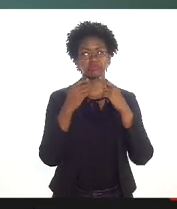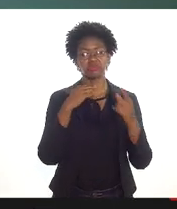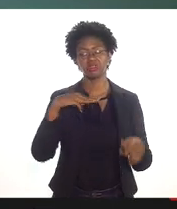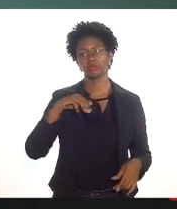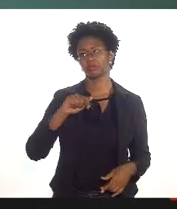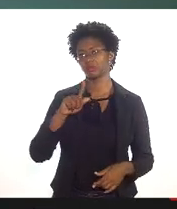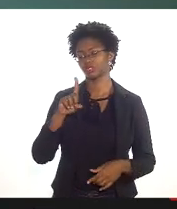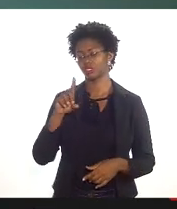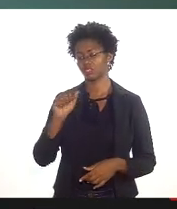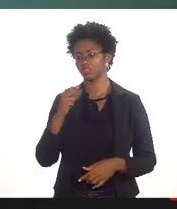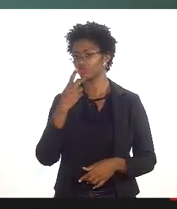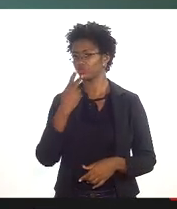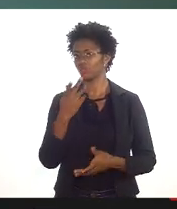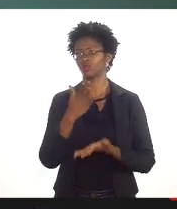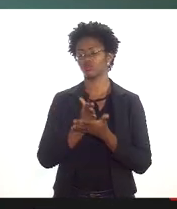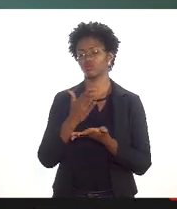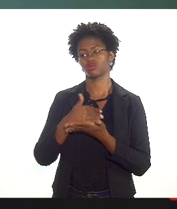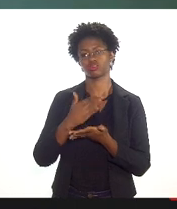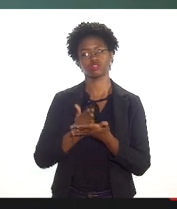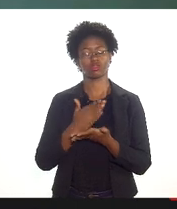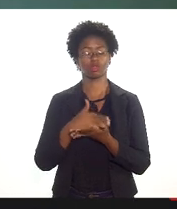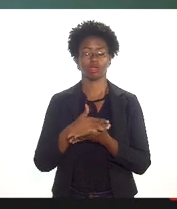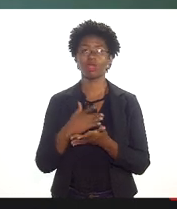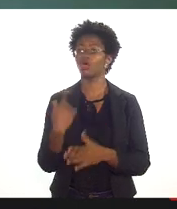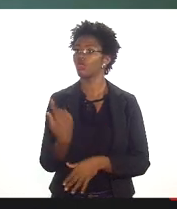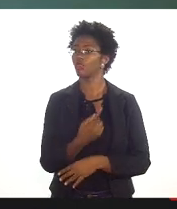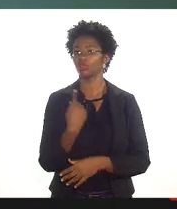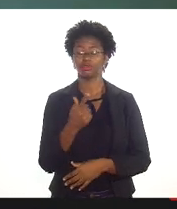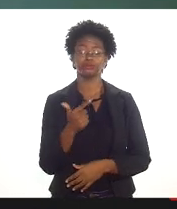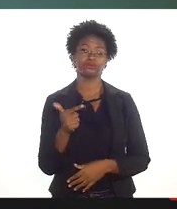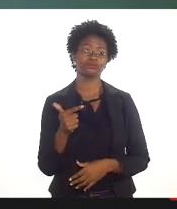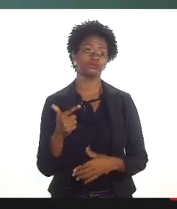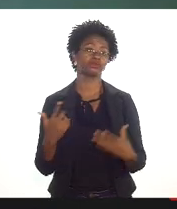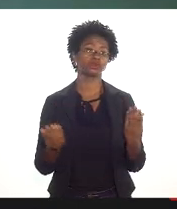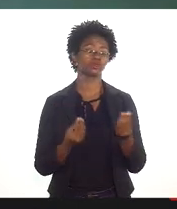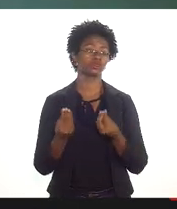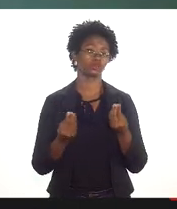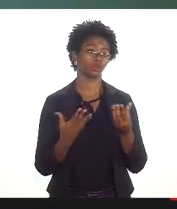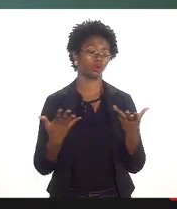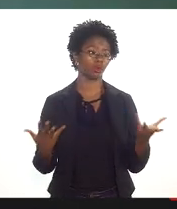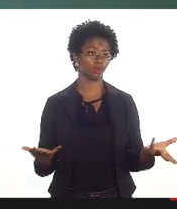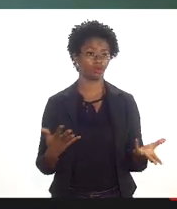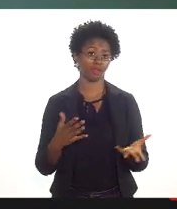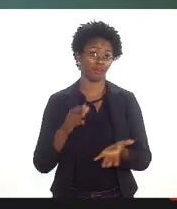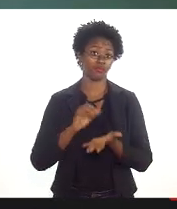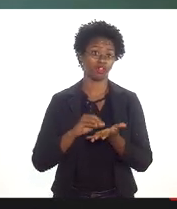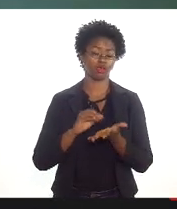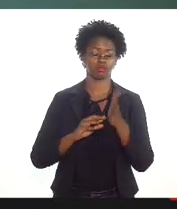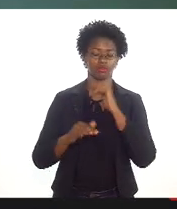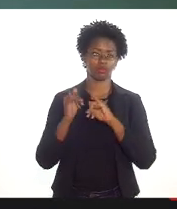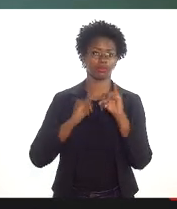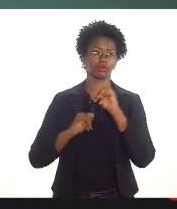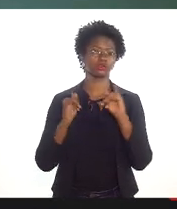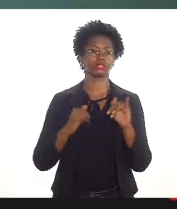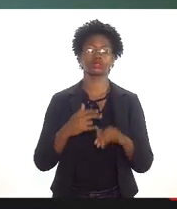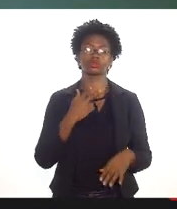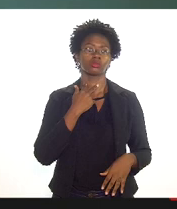sobre rateio, nós não temos como, por a completa ausência de dados, nós não temos